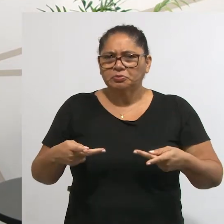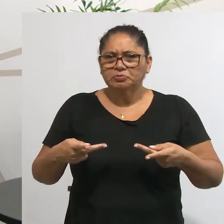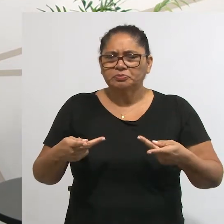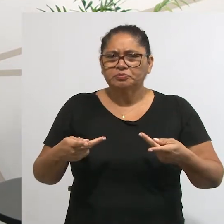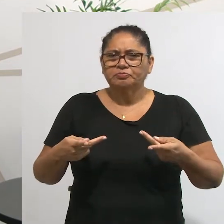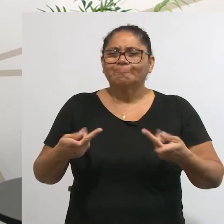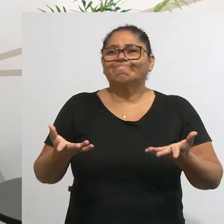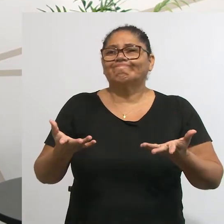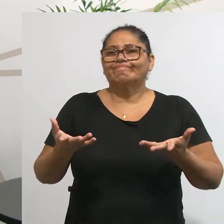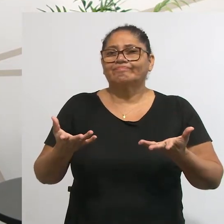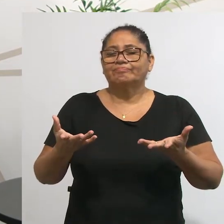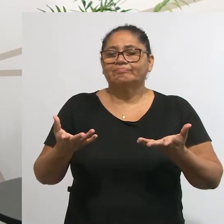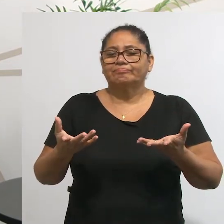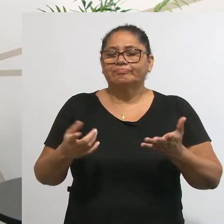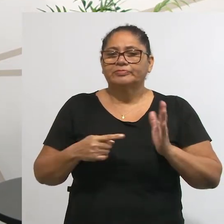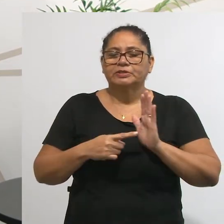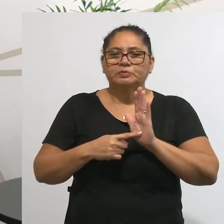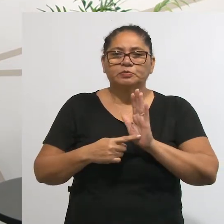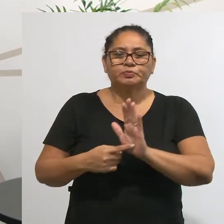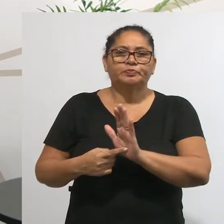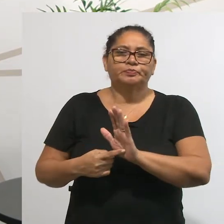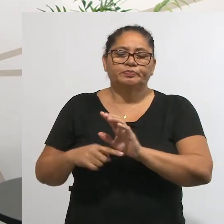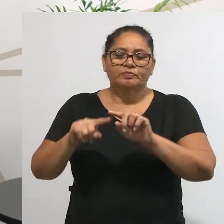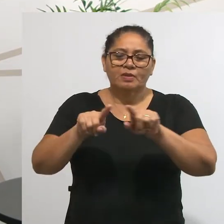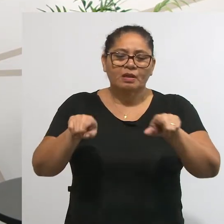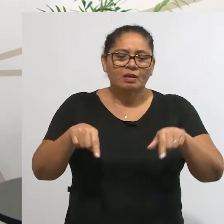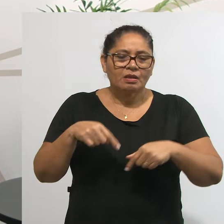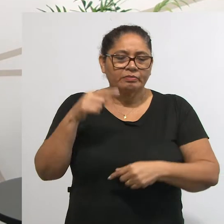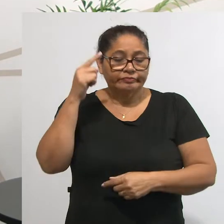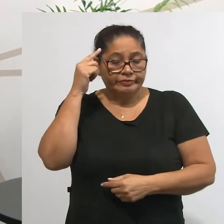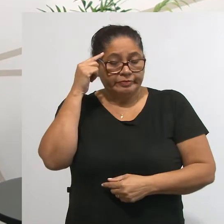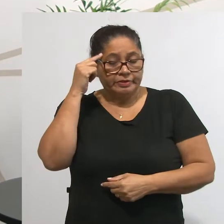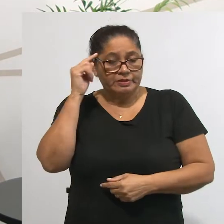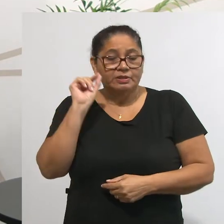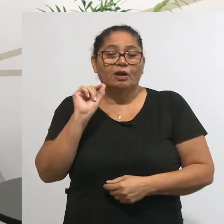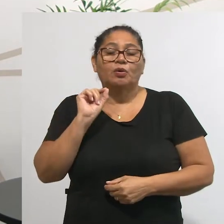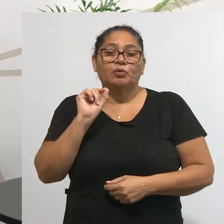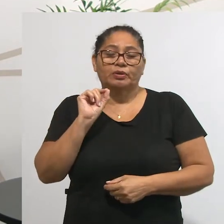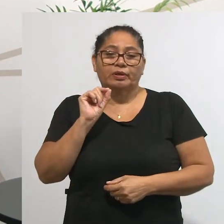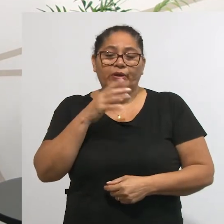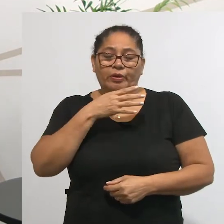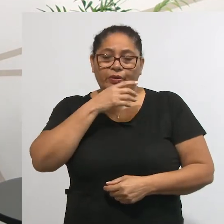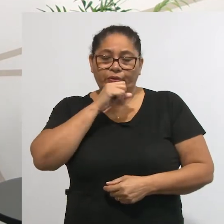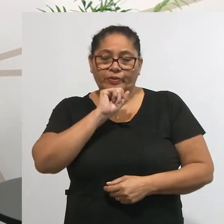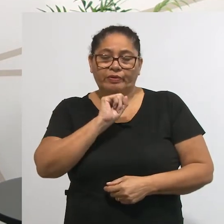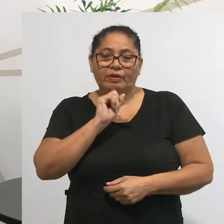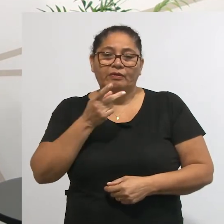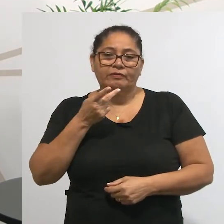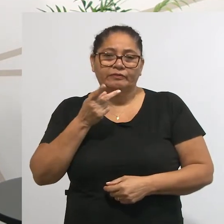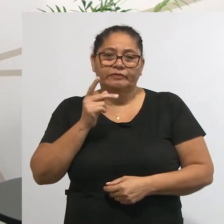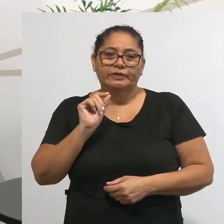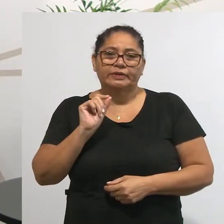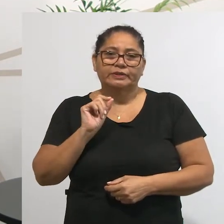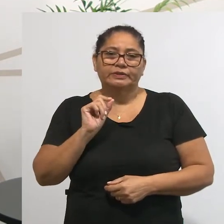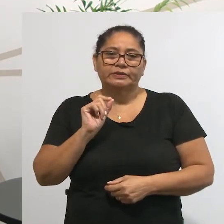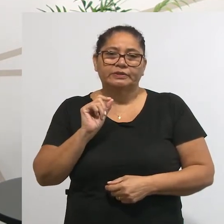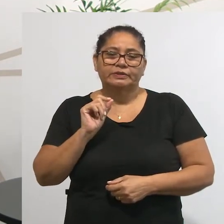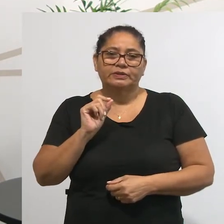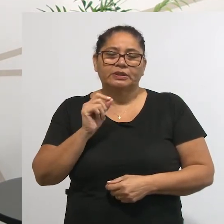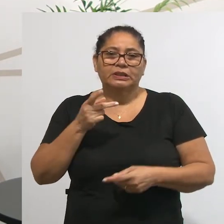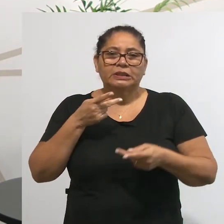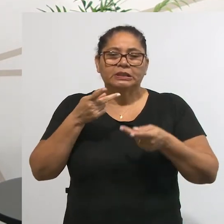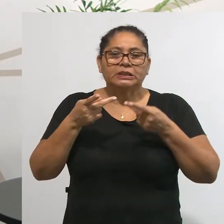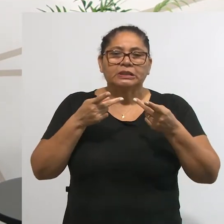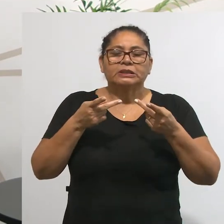aprendizagem. E eu queria também destacar, professora, que a sua fala me fez pensar, num conceito que Paulo Freire trata, que é o conceito de